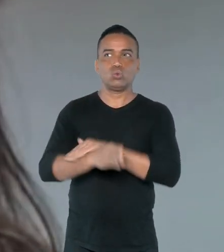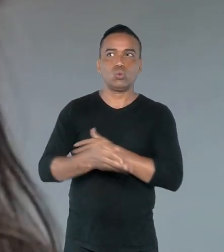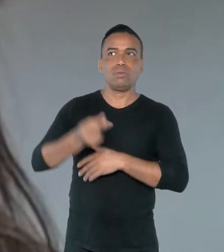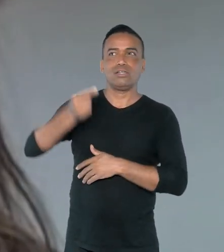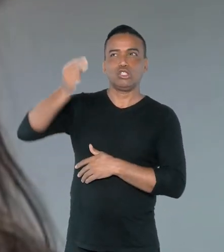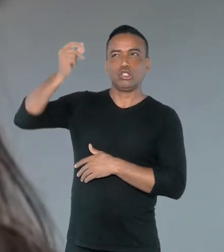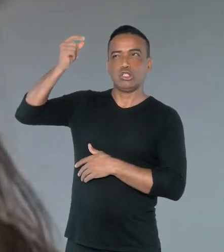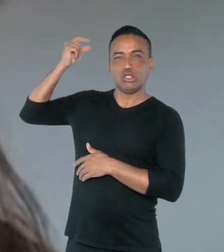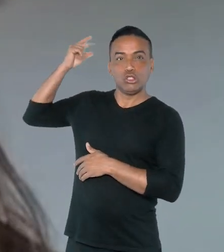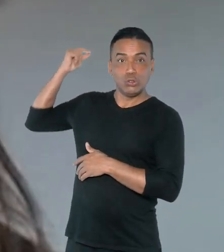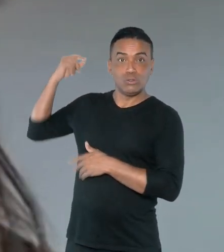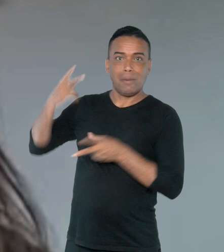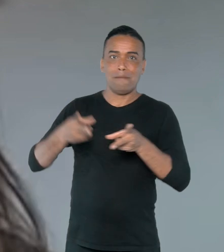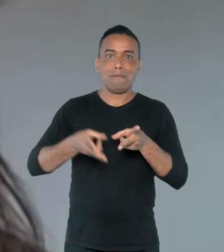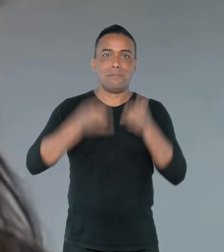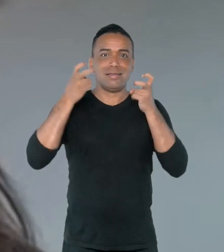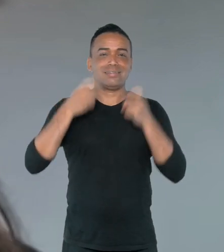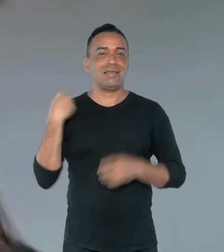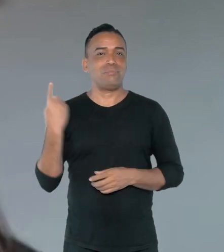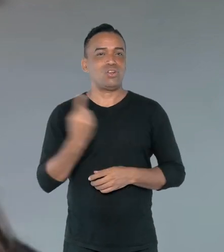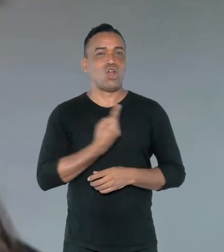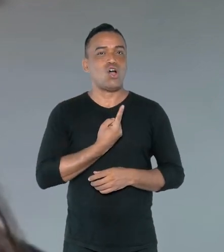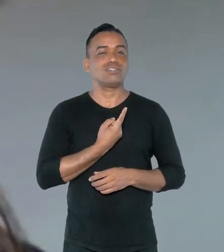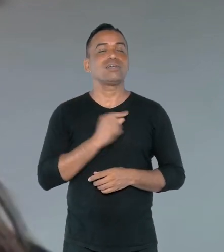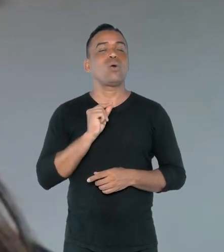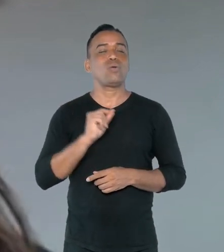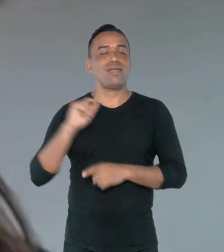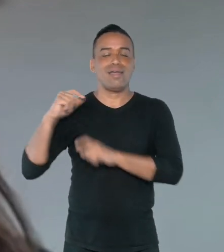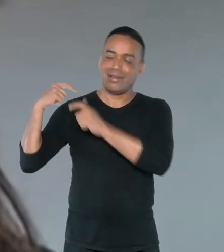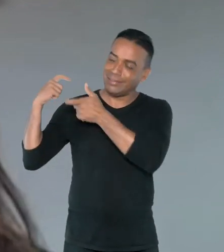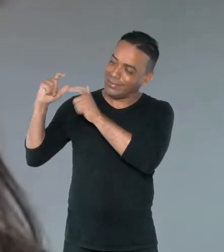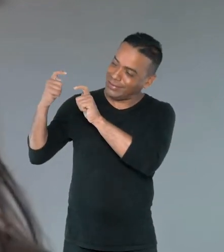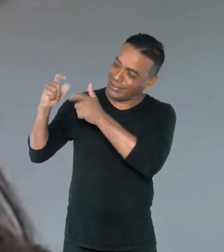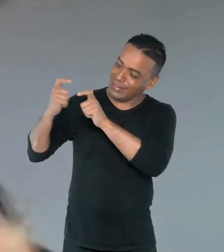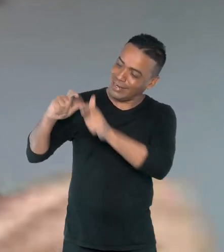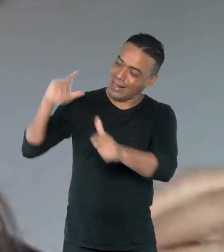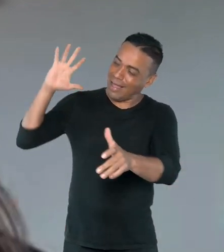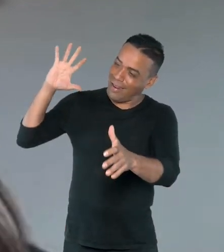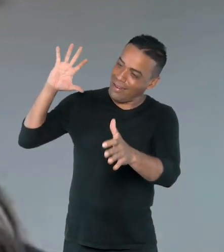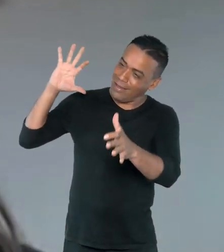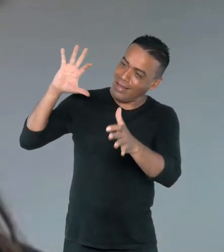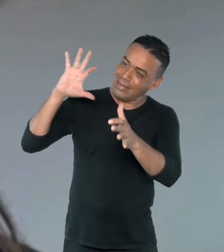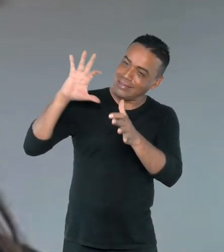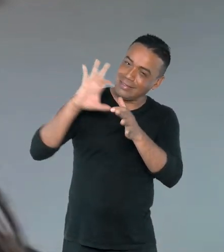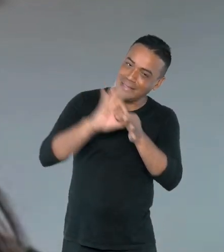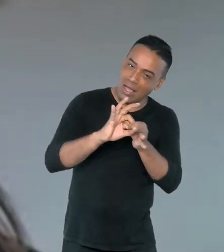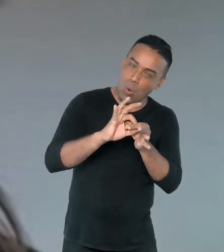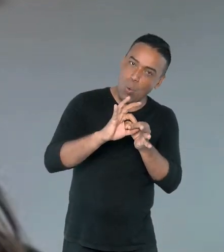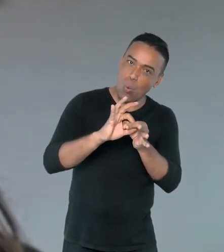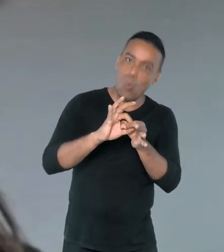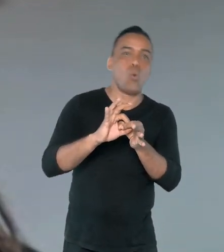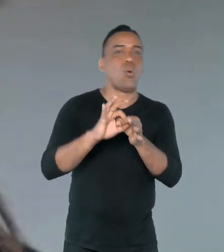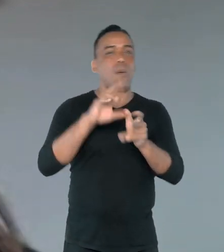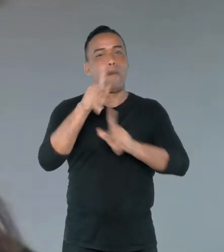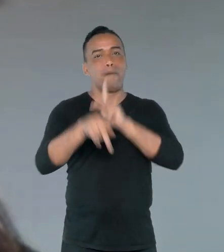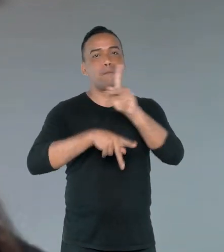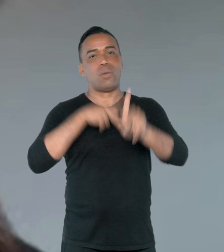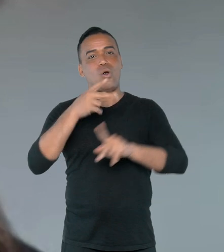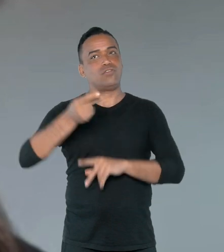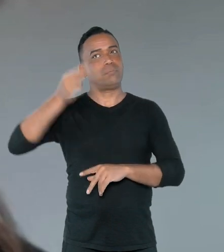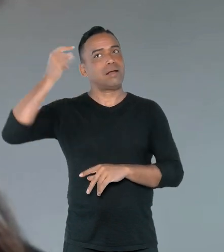gente percebe essa nossa ancestralidade, a gente percebe essa conexão entre esses